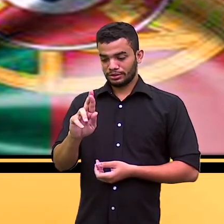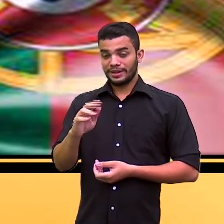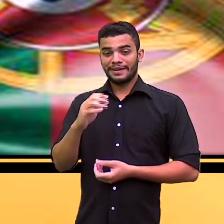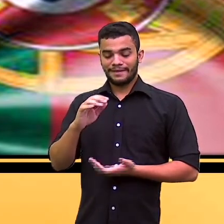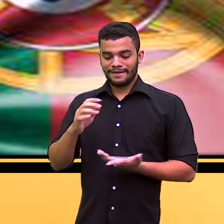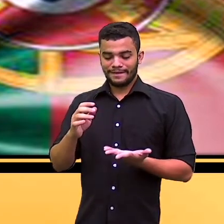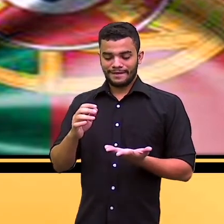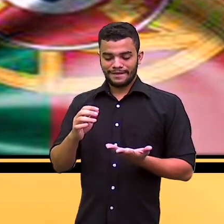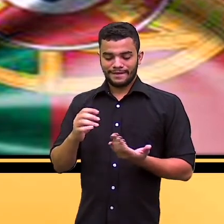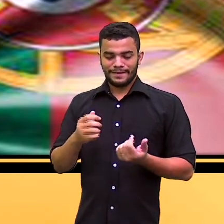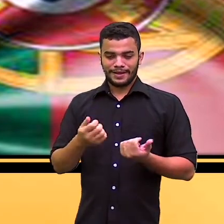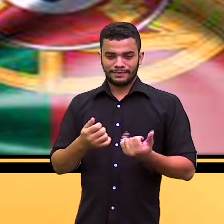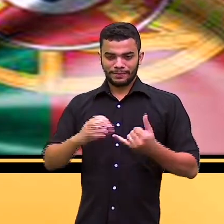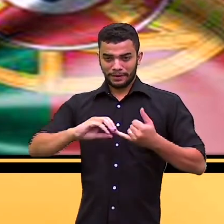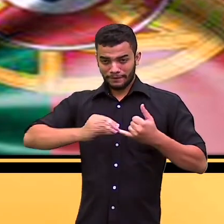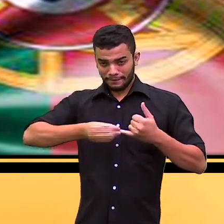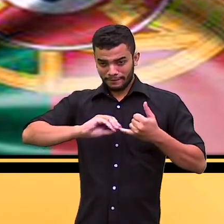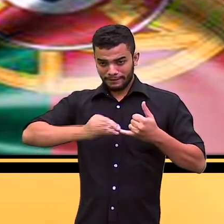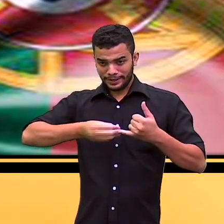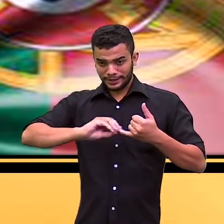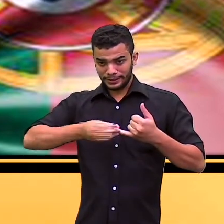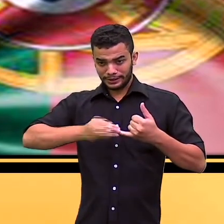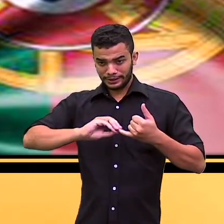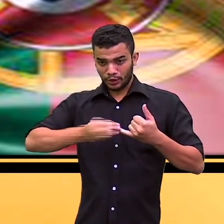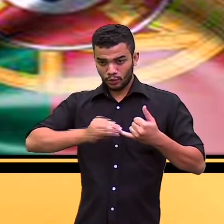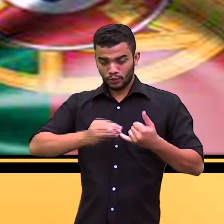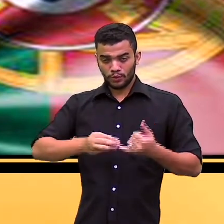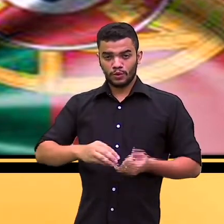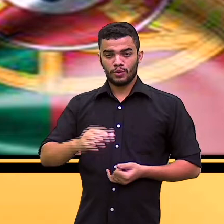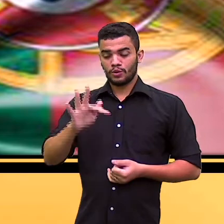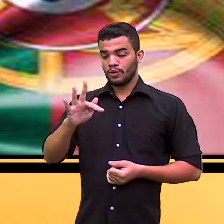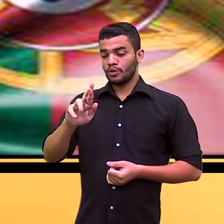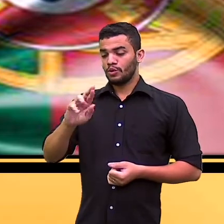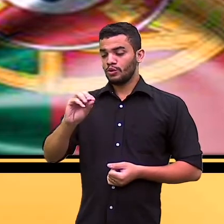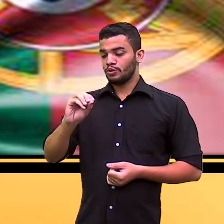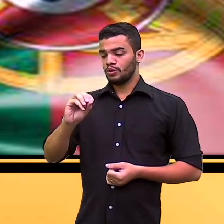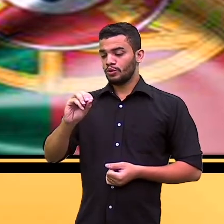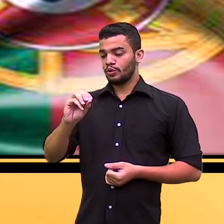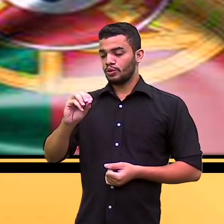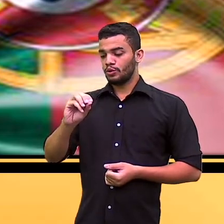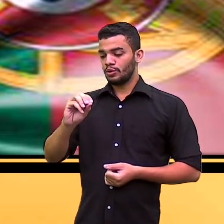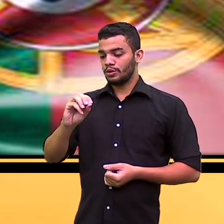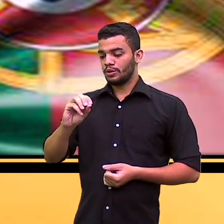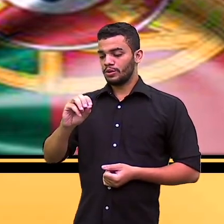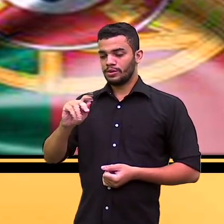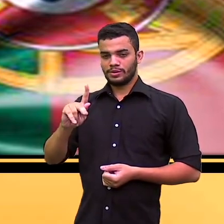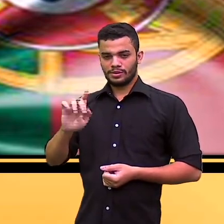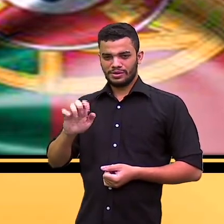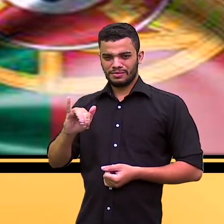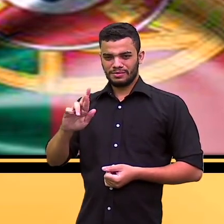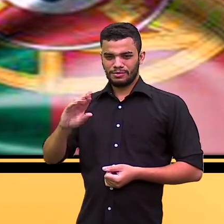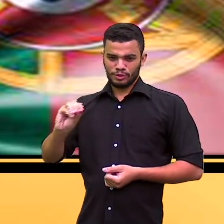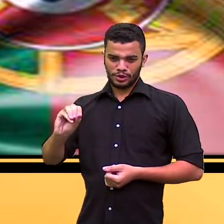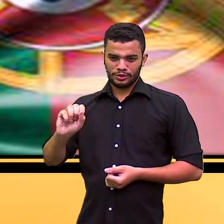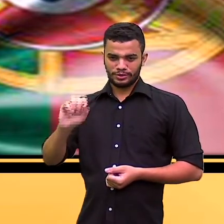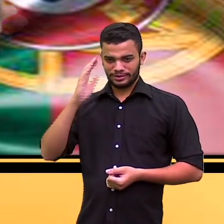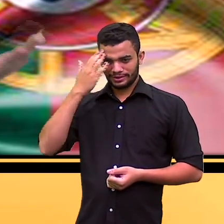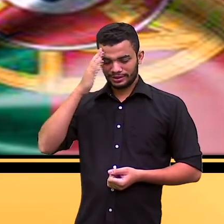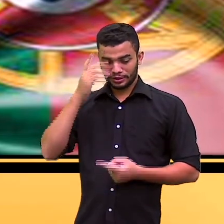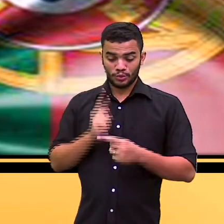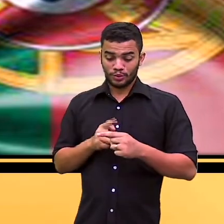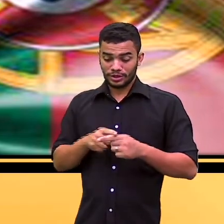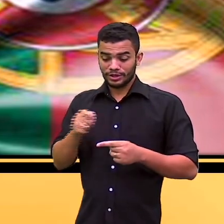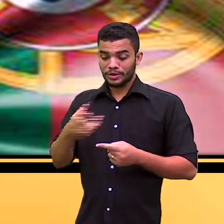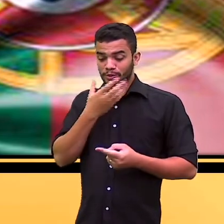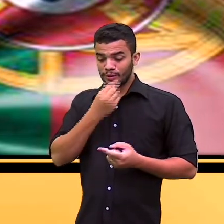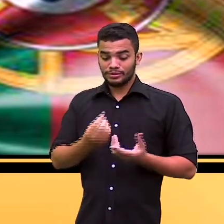na hora, porque eles não podiam, tinham um certo cuidado na comida que eles carregavam. Então, chegamos